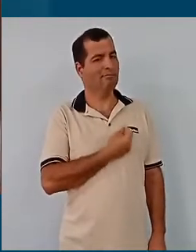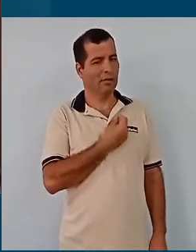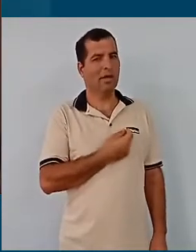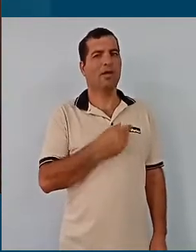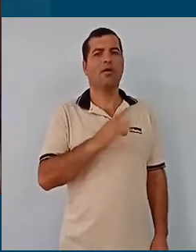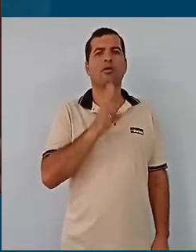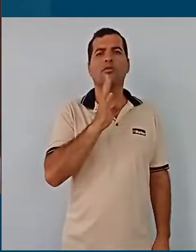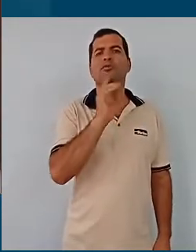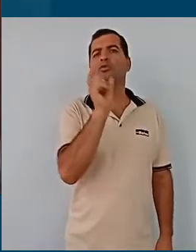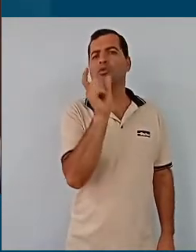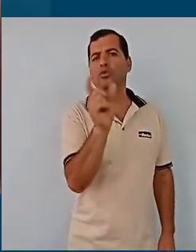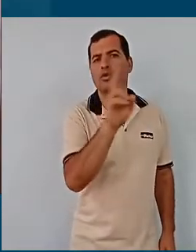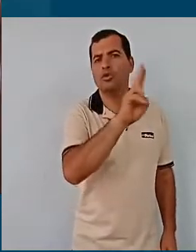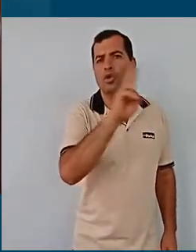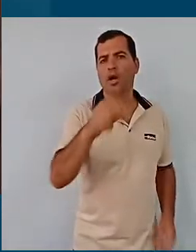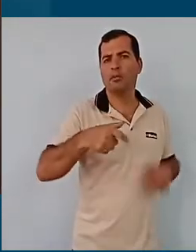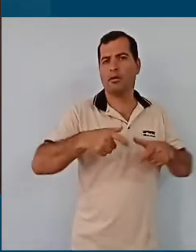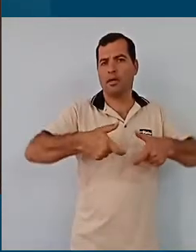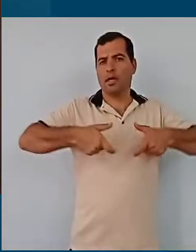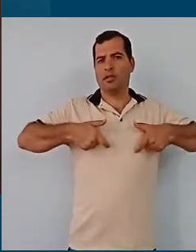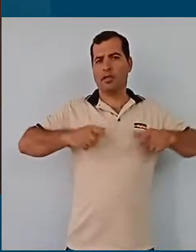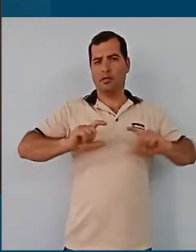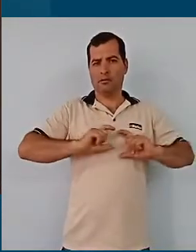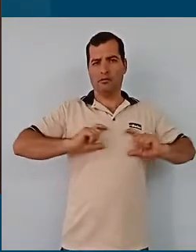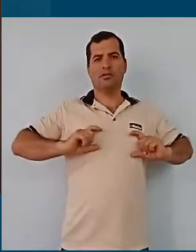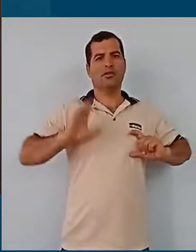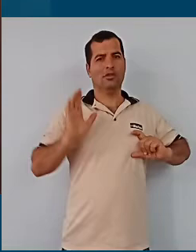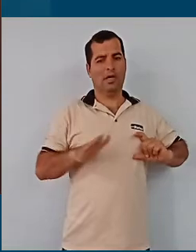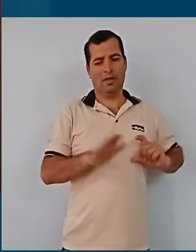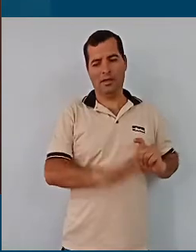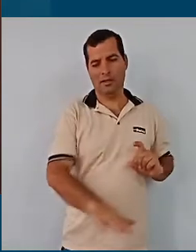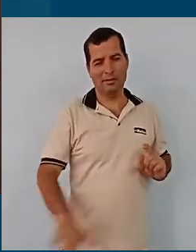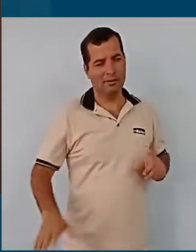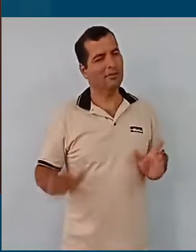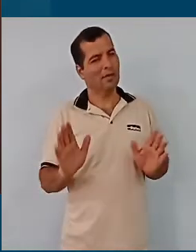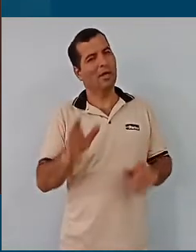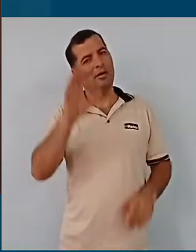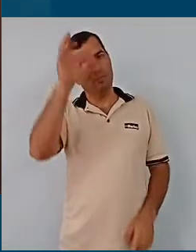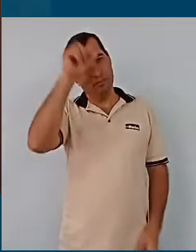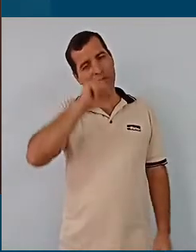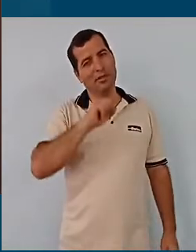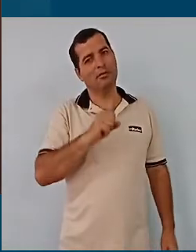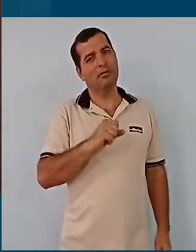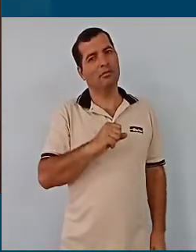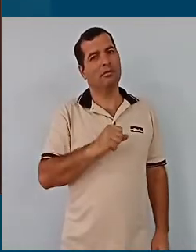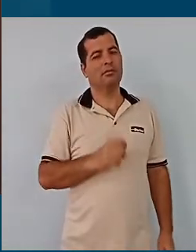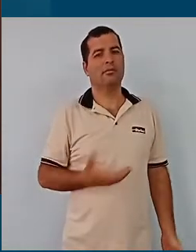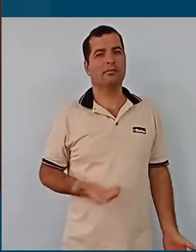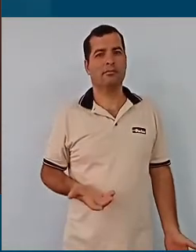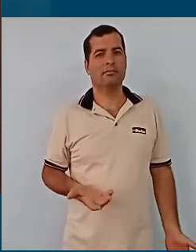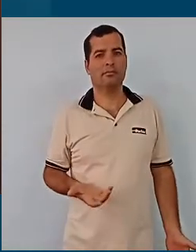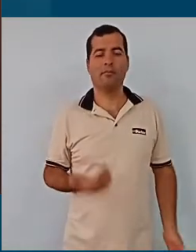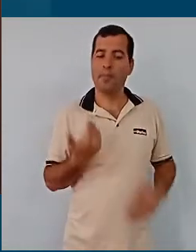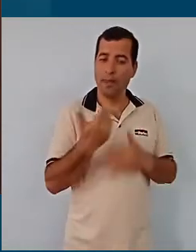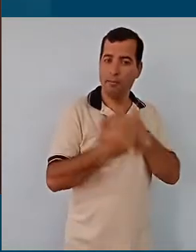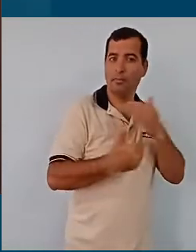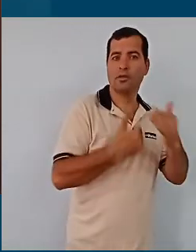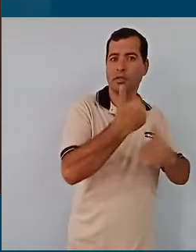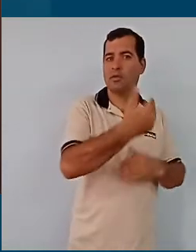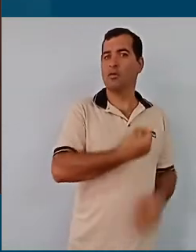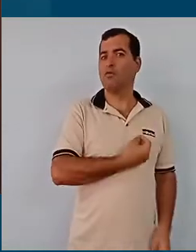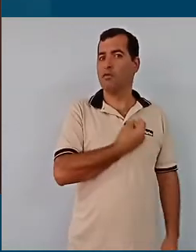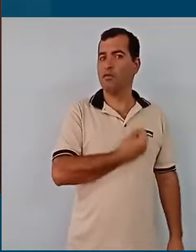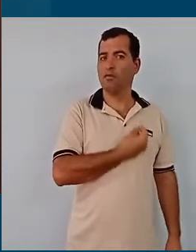que já está no crachá, que já pode estar lá na educação infantil, né? Então, nesse processo de convivendo